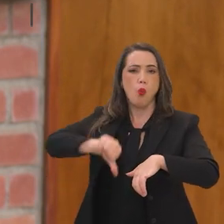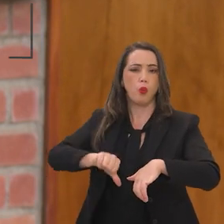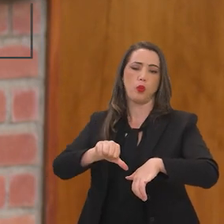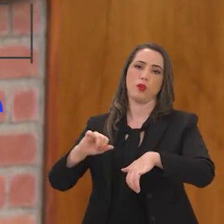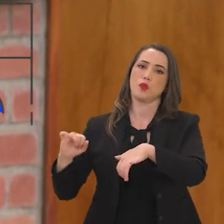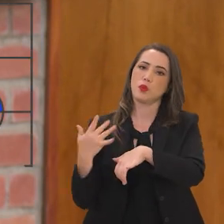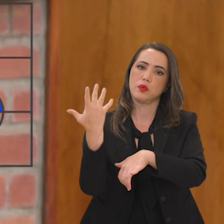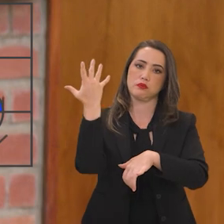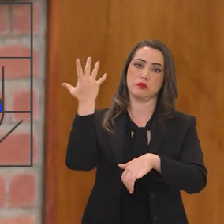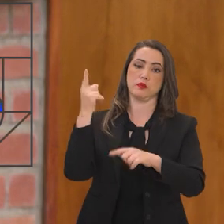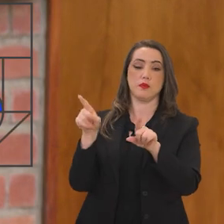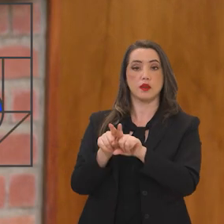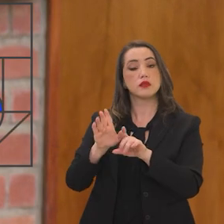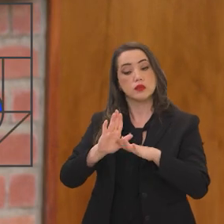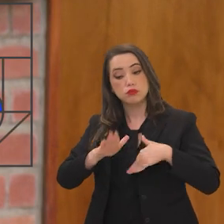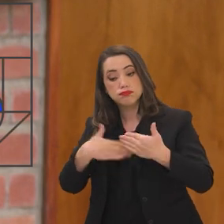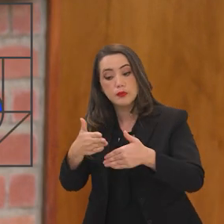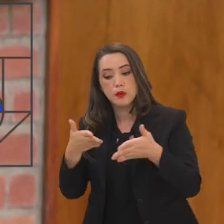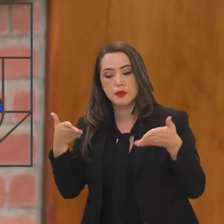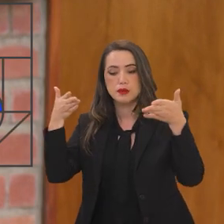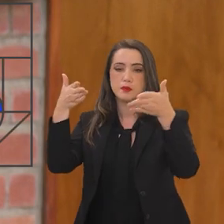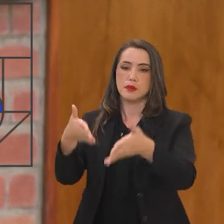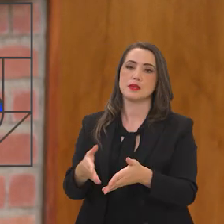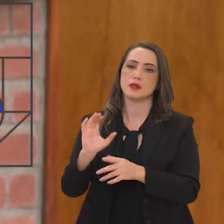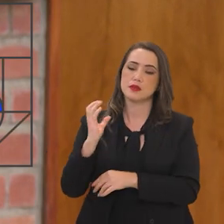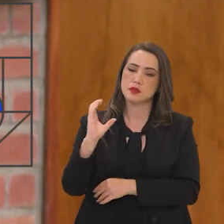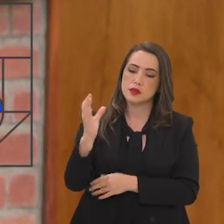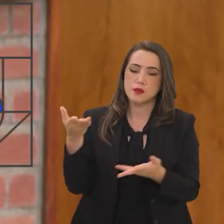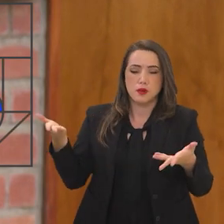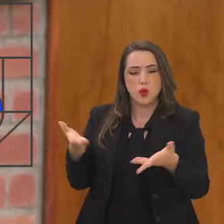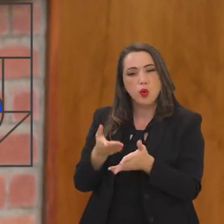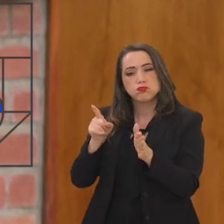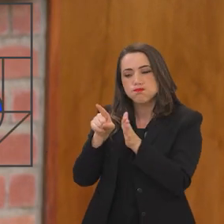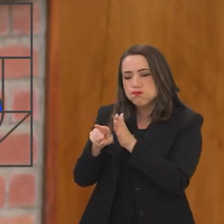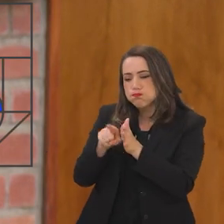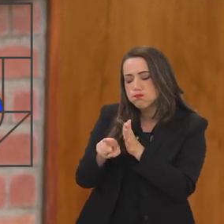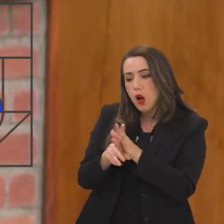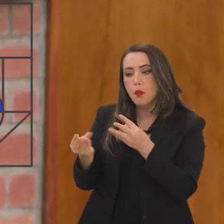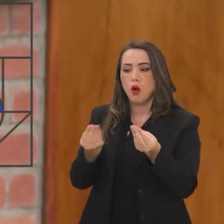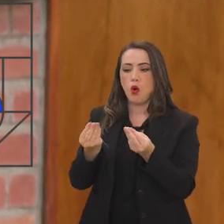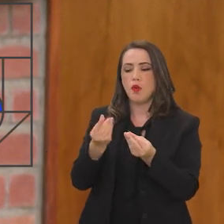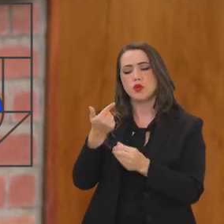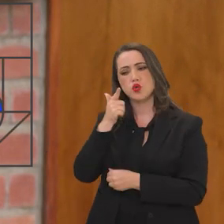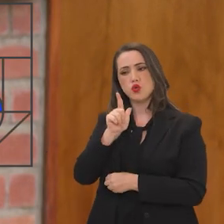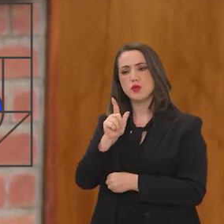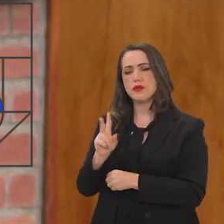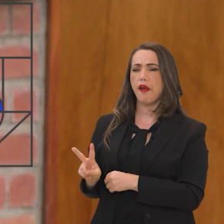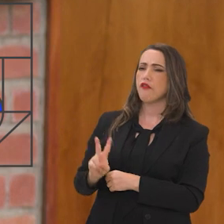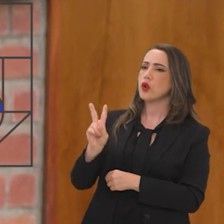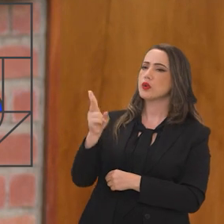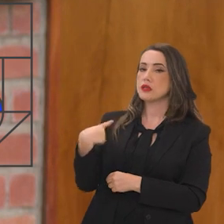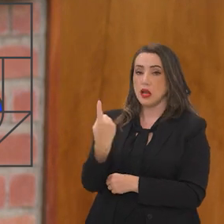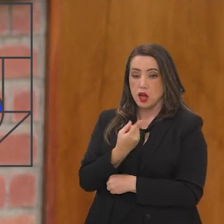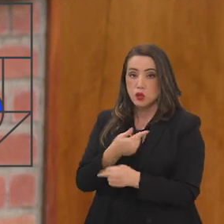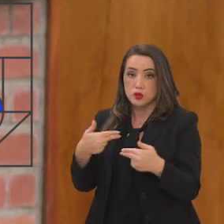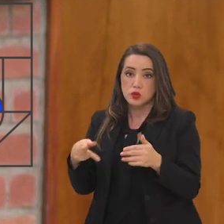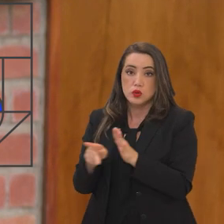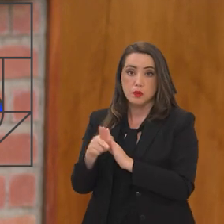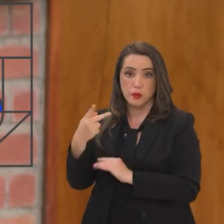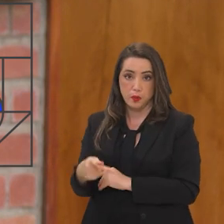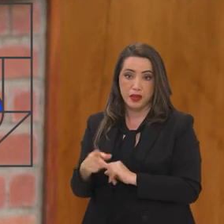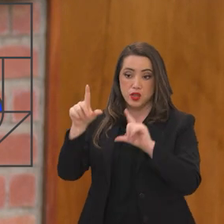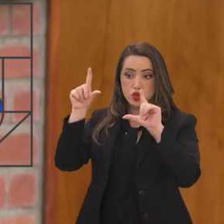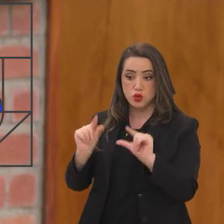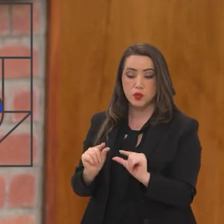então parte desse processo da participação da ciência é como é que a gente agrega valor a produção nacional e